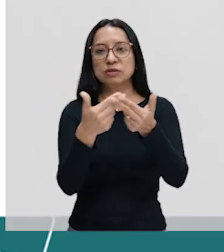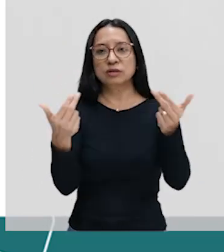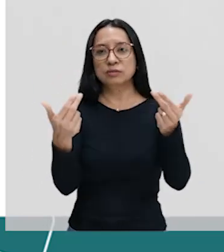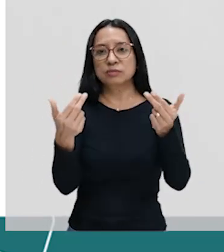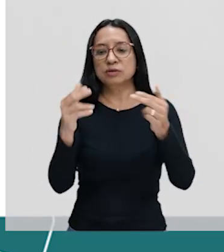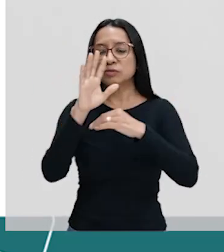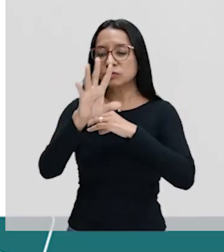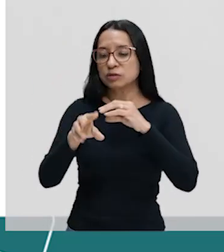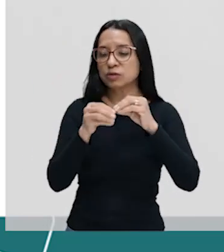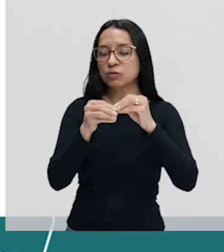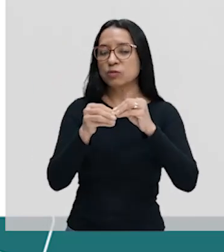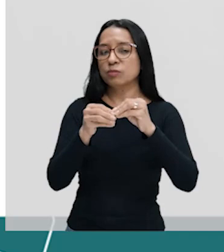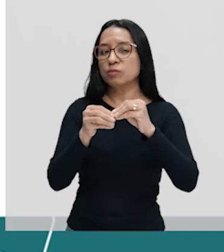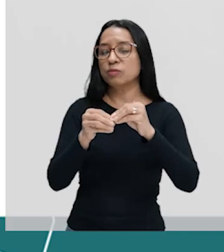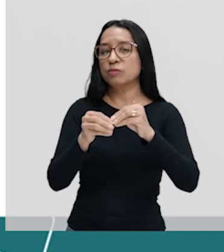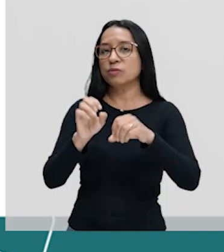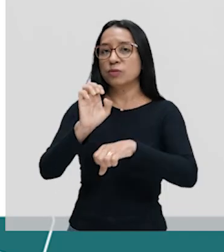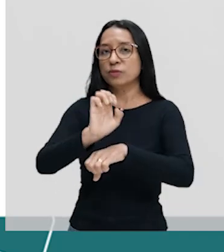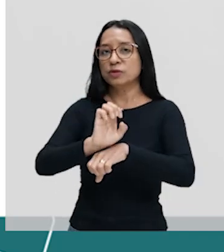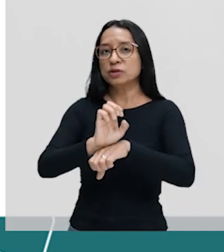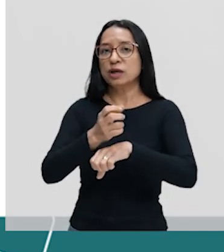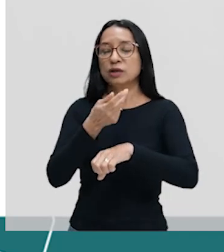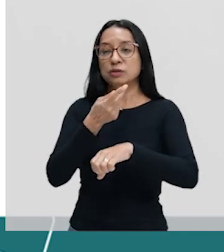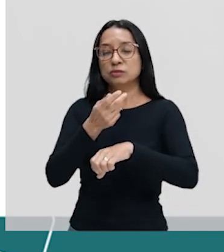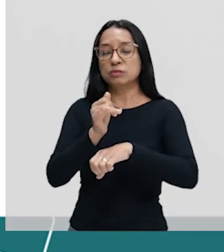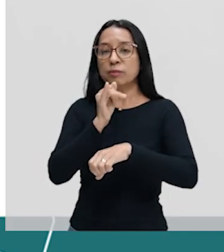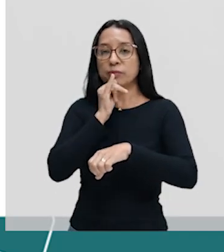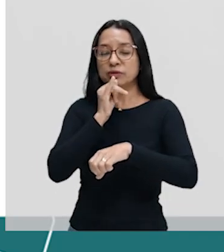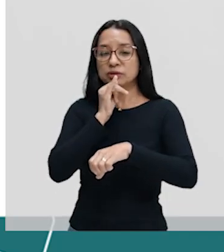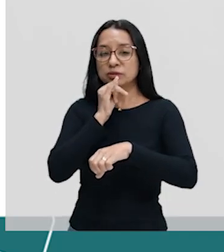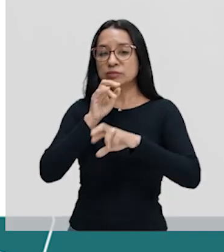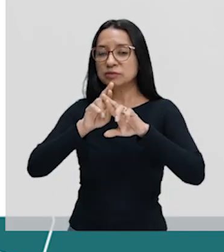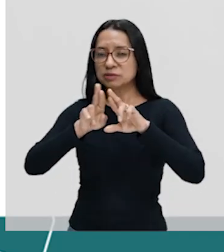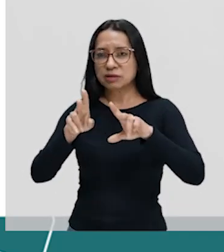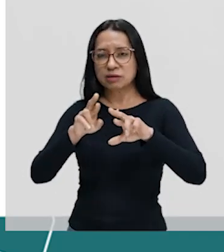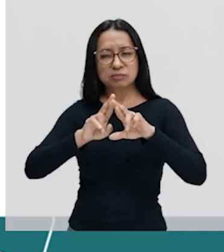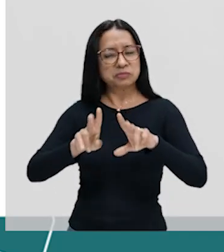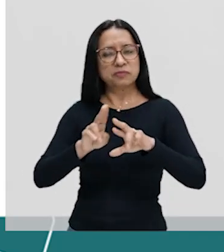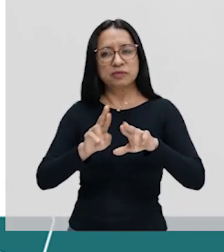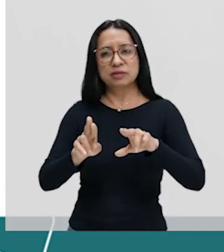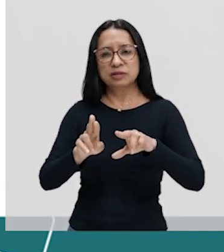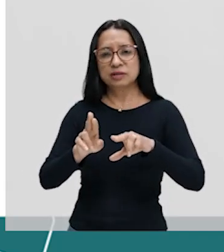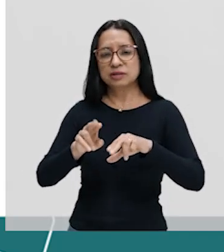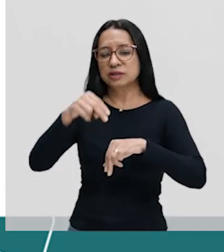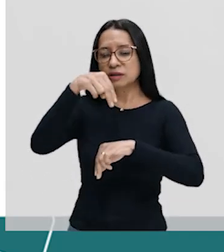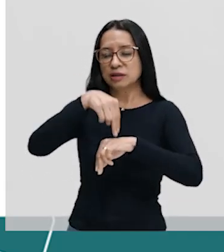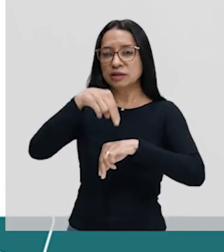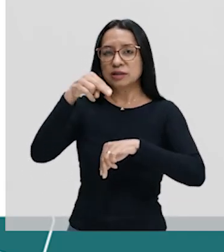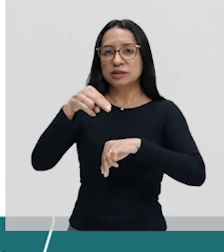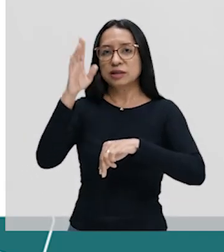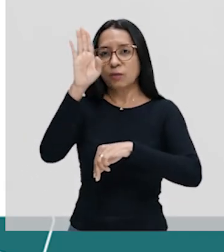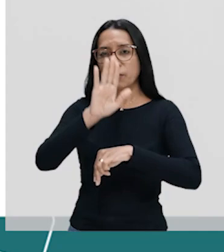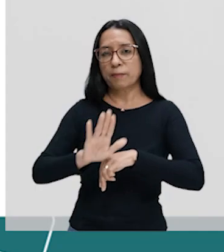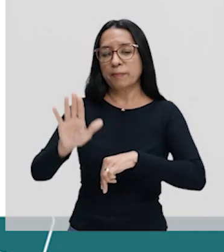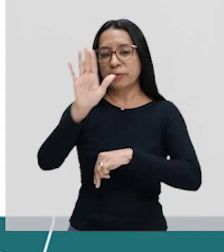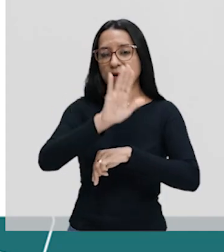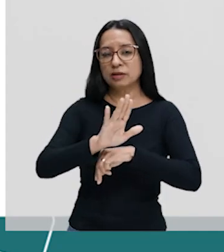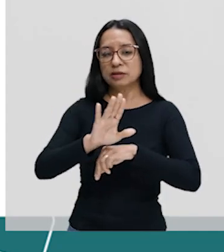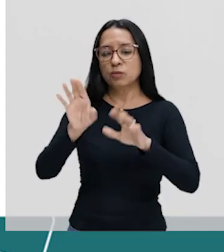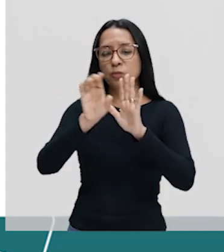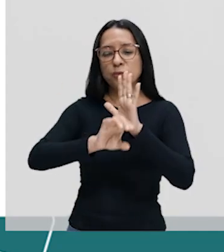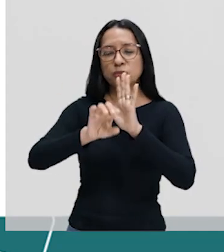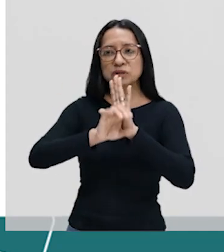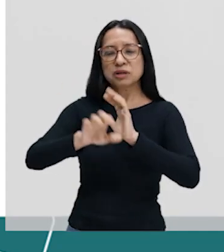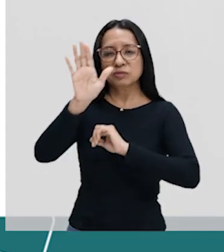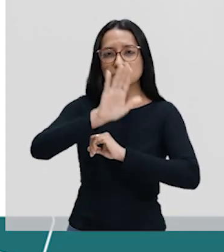que compõem um Estado, por exemplo? Sabe a diferença entre nação e pátria? E como será que o conceito de